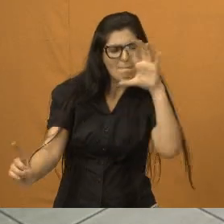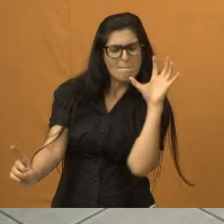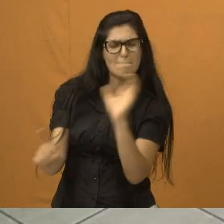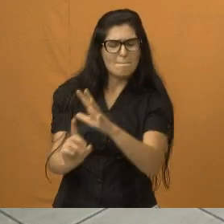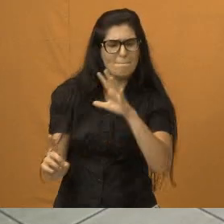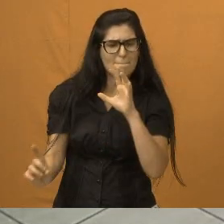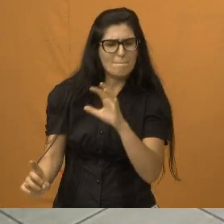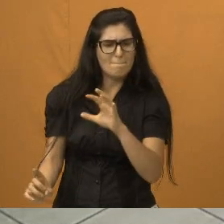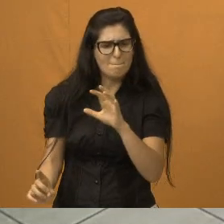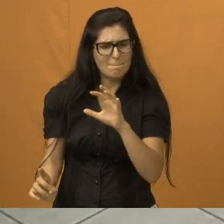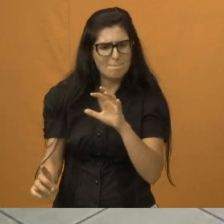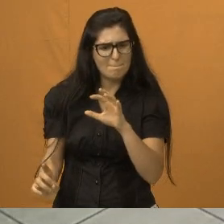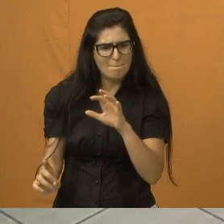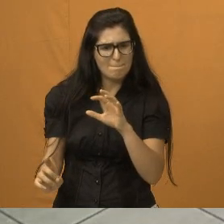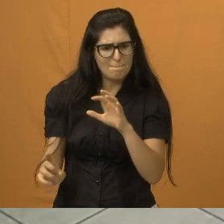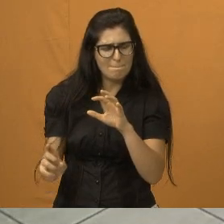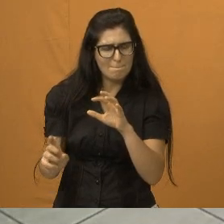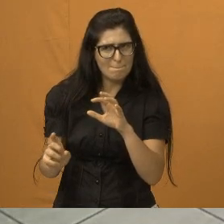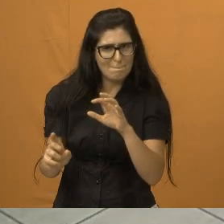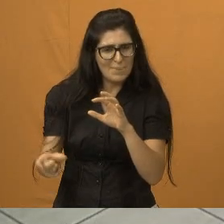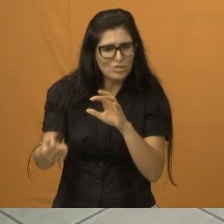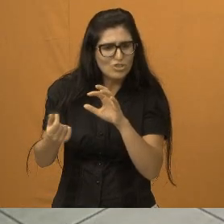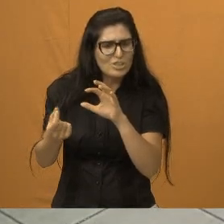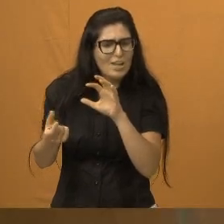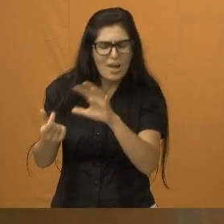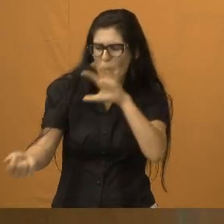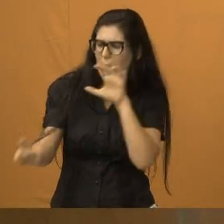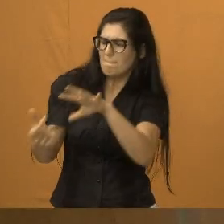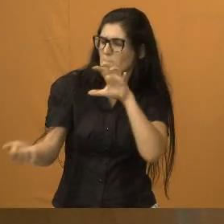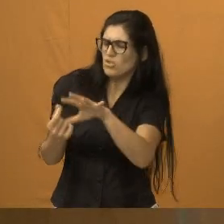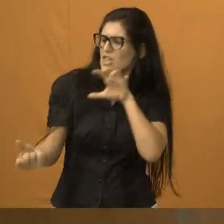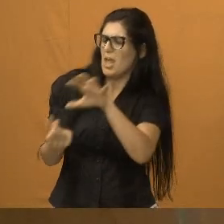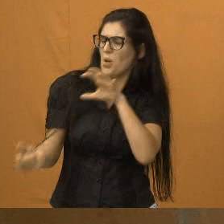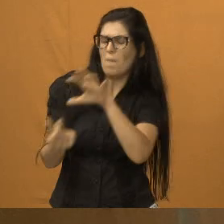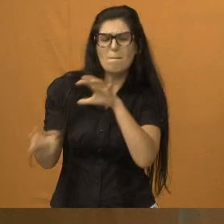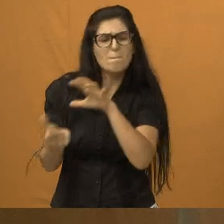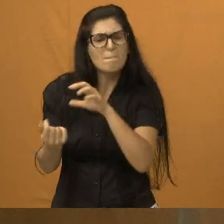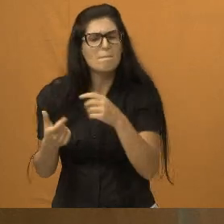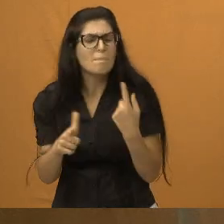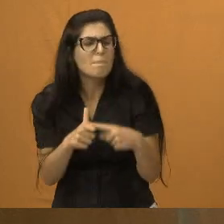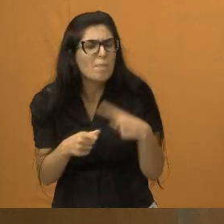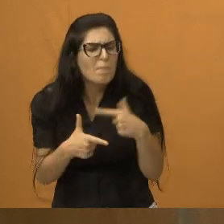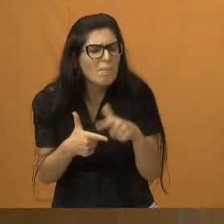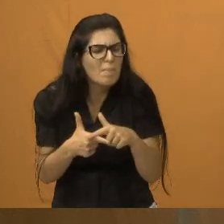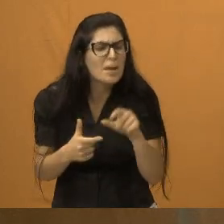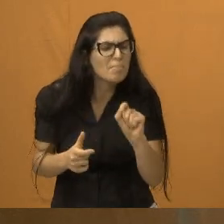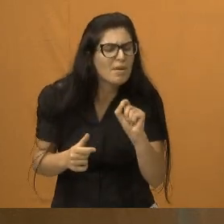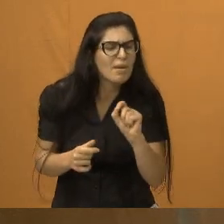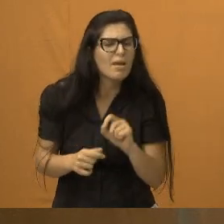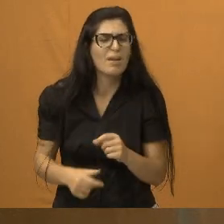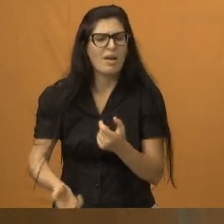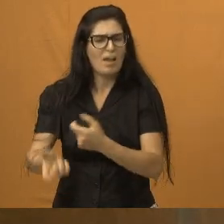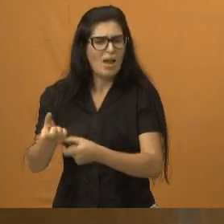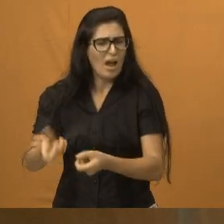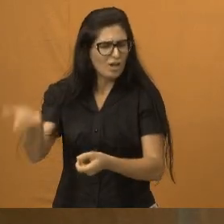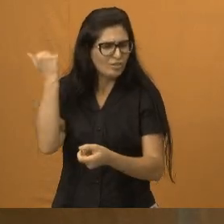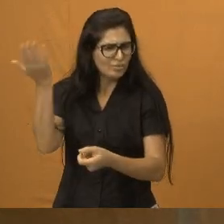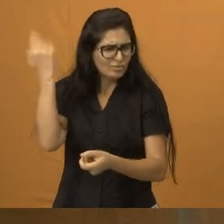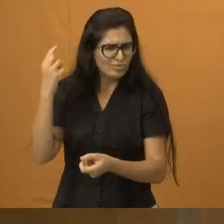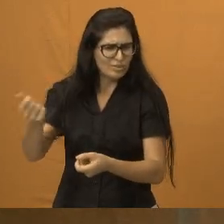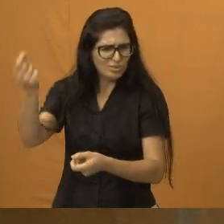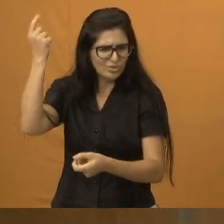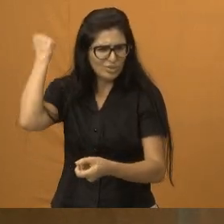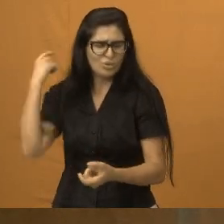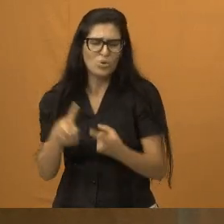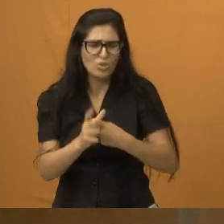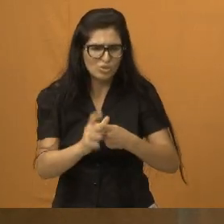o que eu tenho de informação já breve é o IPMJ, né, Instituto de Previdência, que a gente tem uma dívida já bem antiga, né? Acho que os senhores já devem